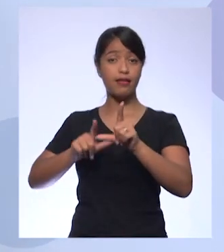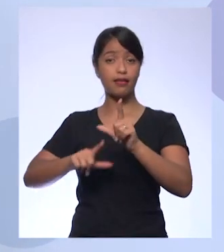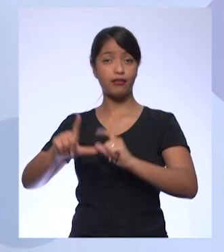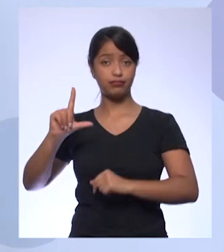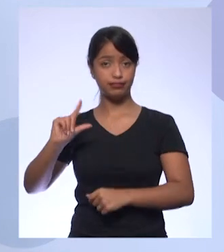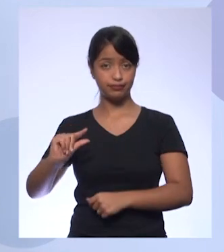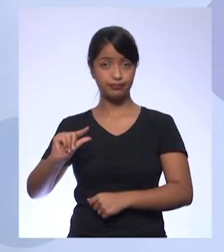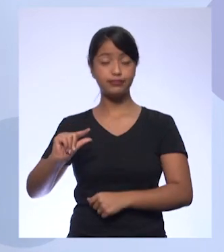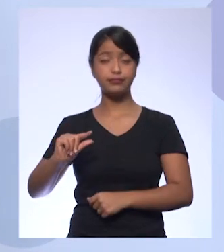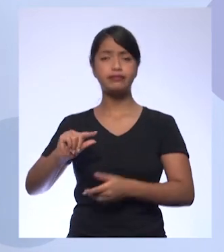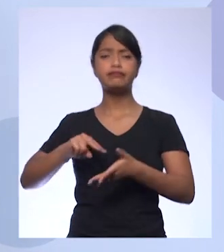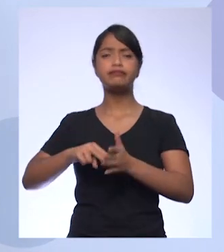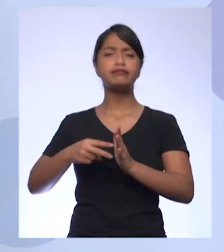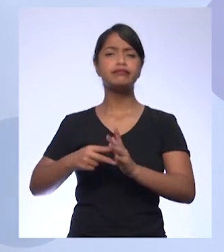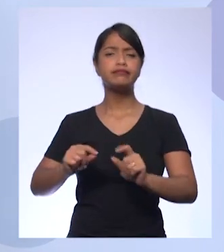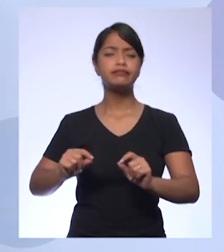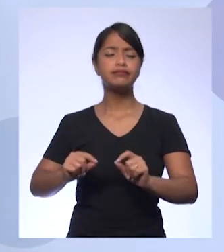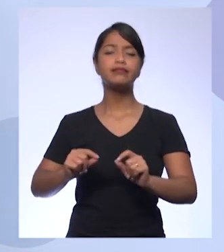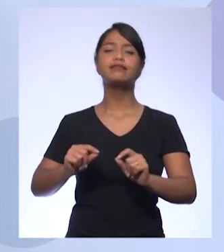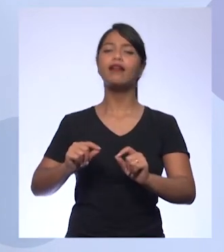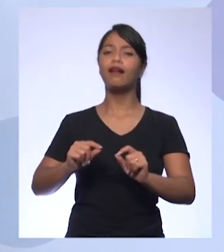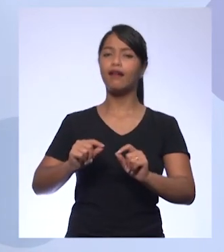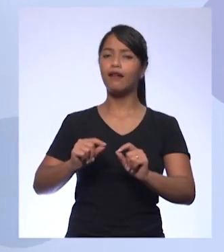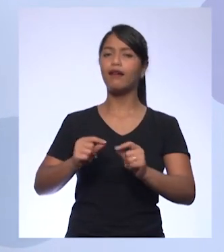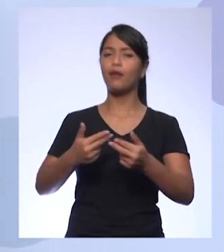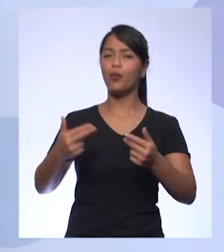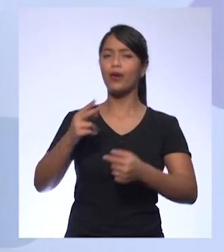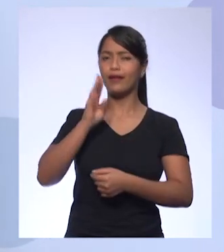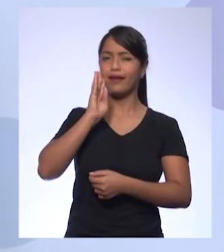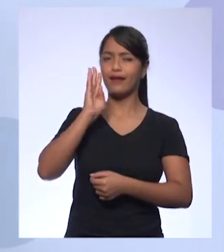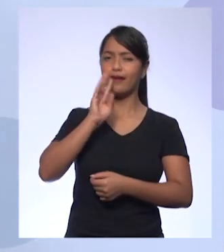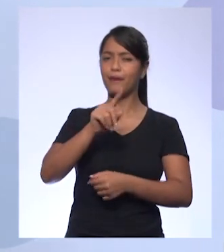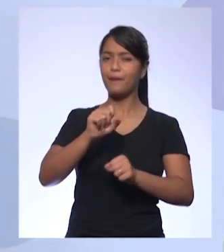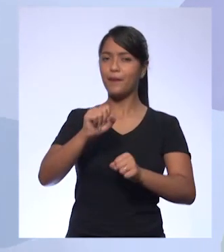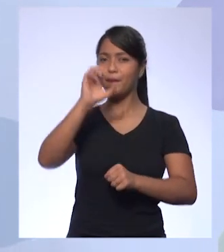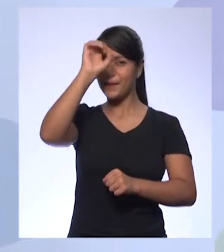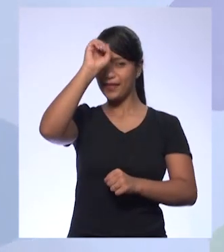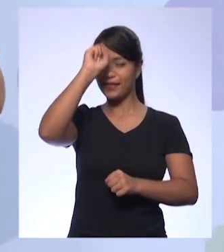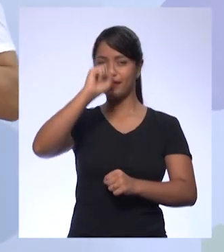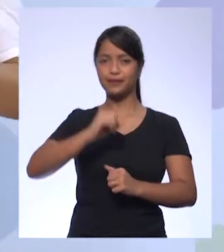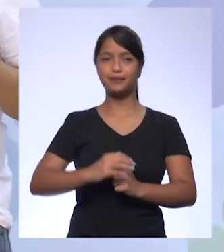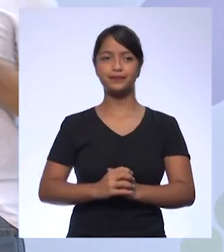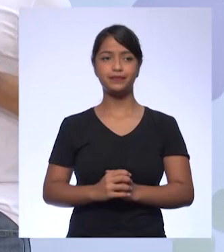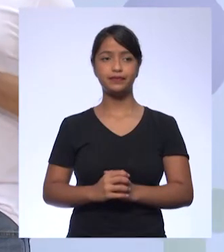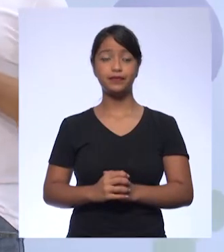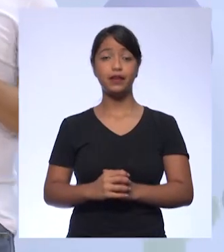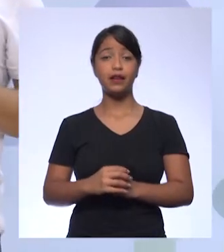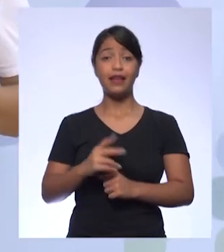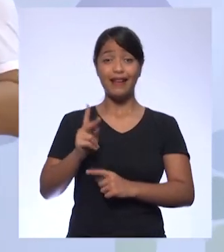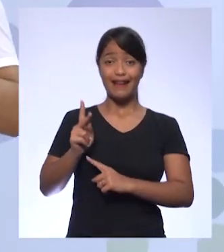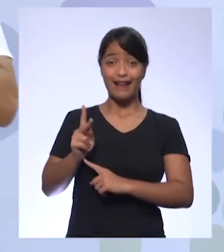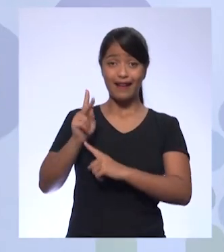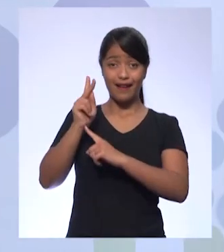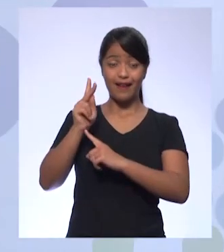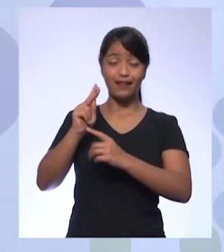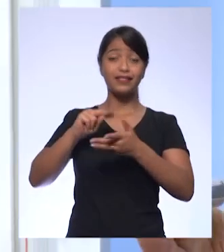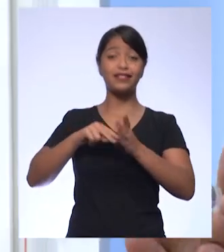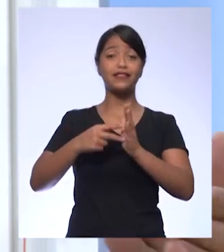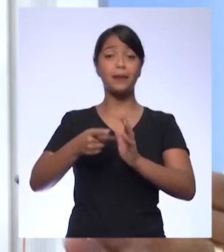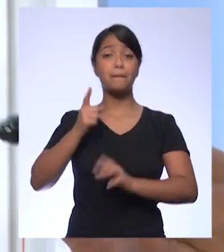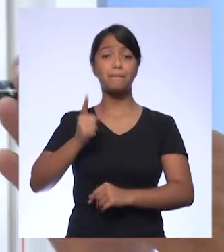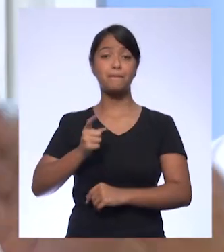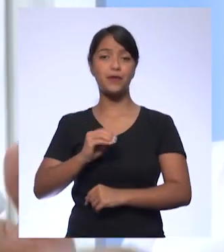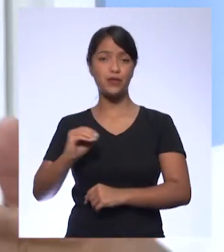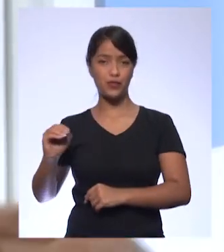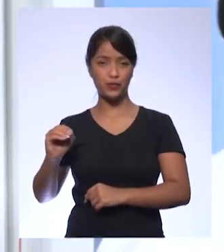ele corresponde a uma coisinha legal aí de você aprender com a gente aqui nessa aula. 1K quer dizer 1000. Então é a mesma coisa quando você lê lá, por